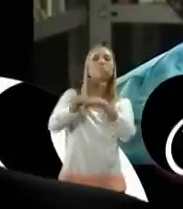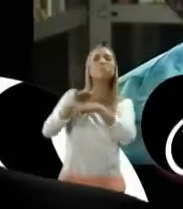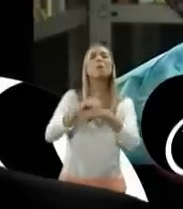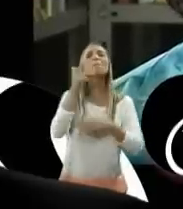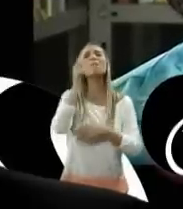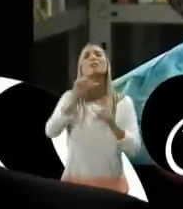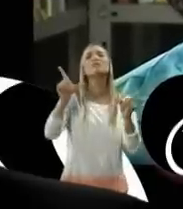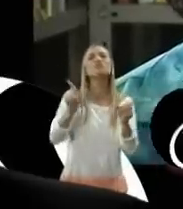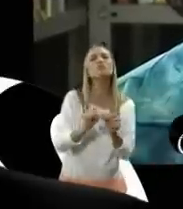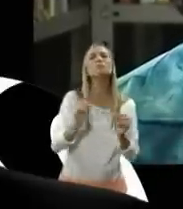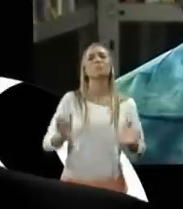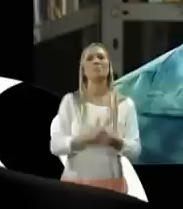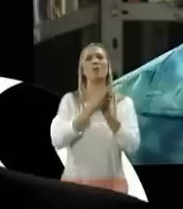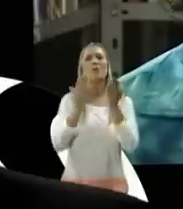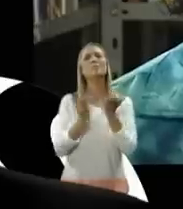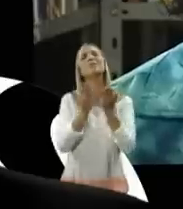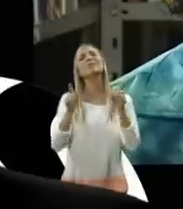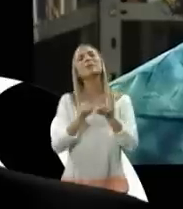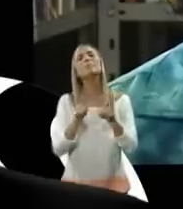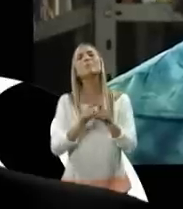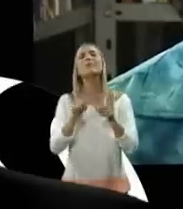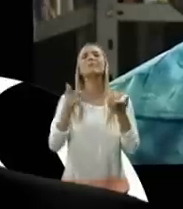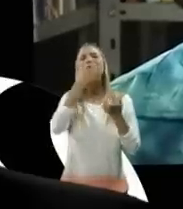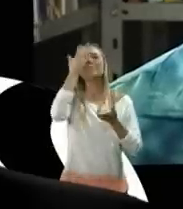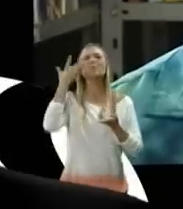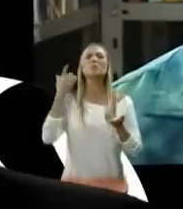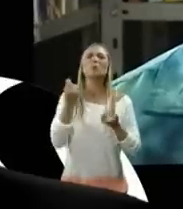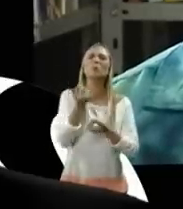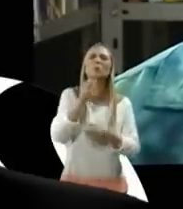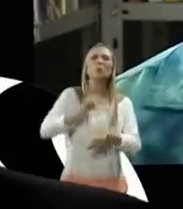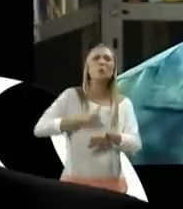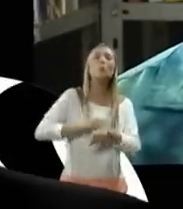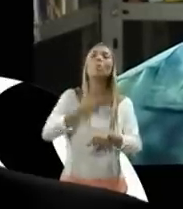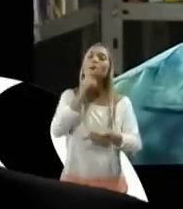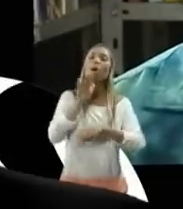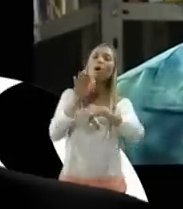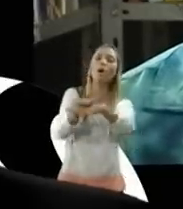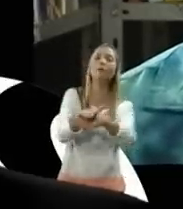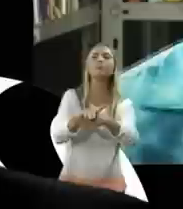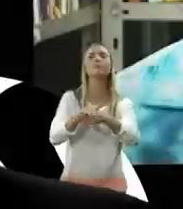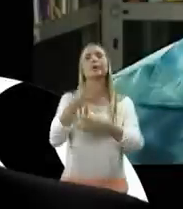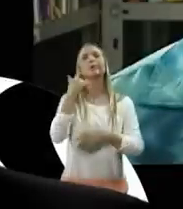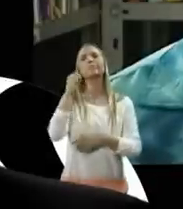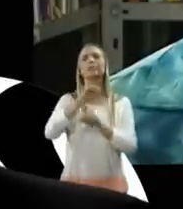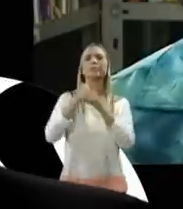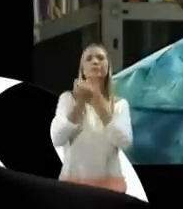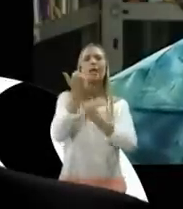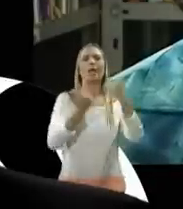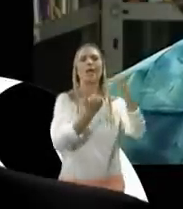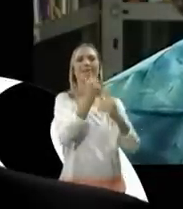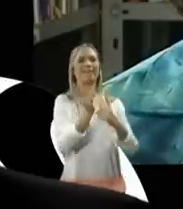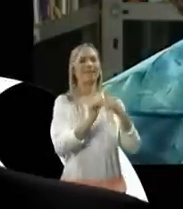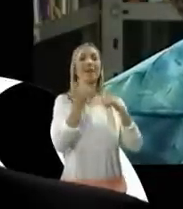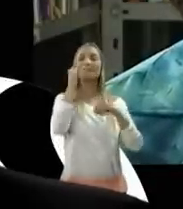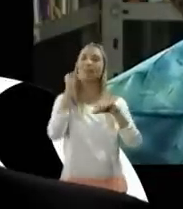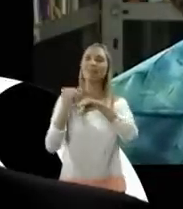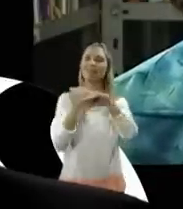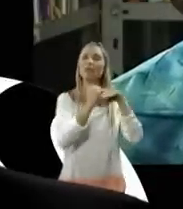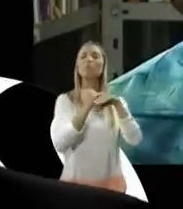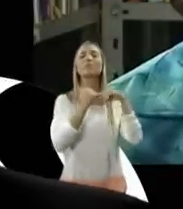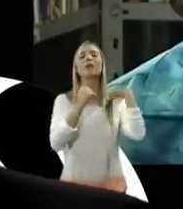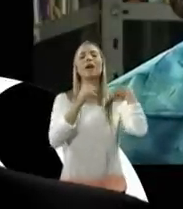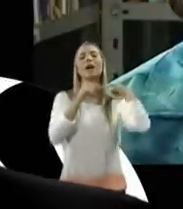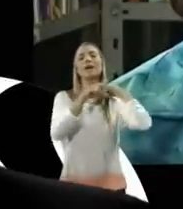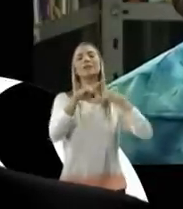a situação de pobreza, de minimizar a situação de pobreza, de reduzir a desigualdade social. O programa, ele, para ser